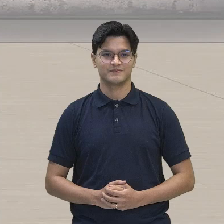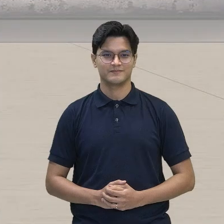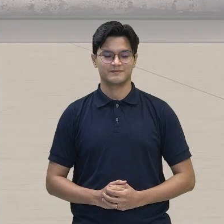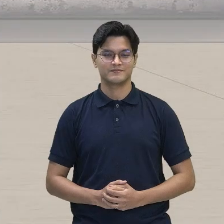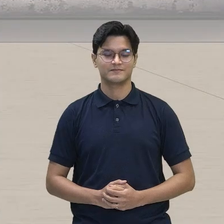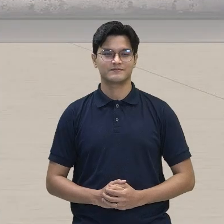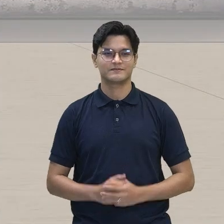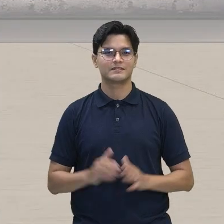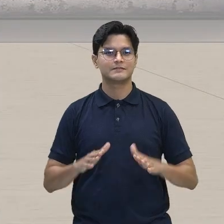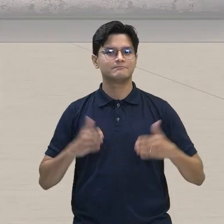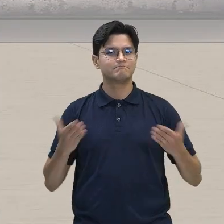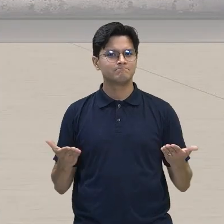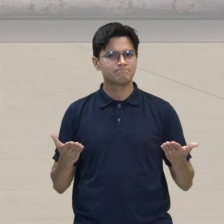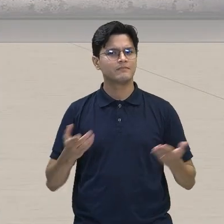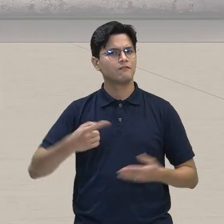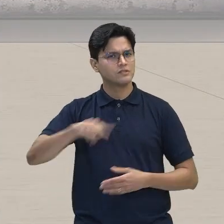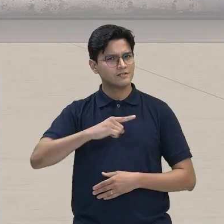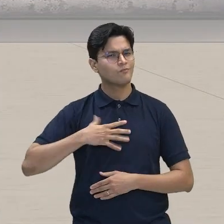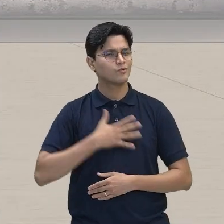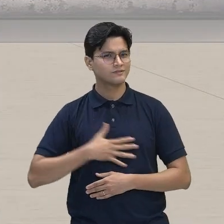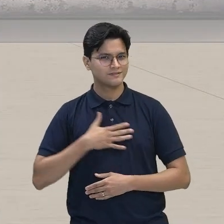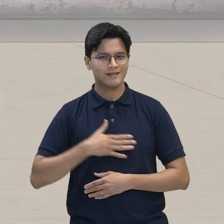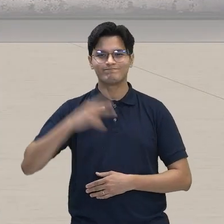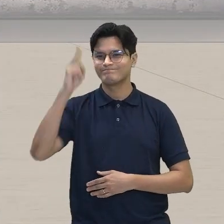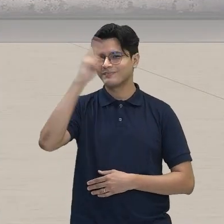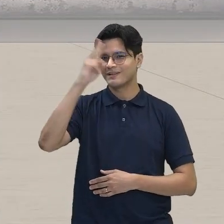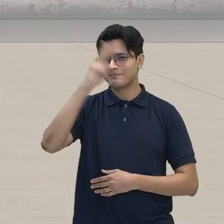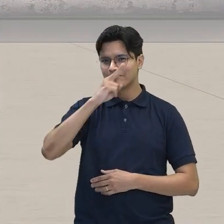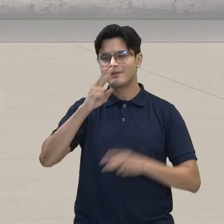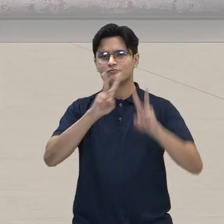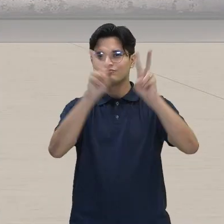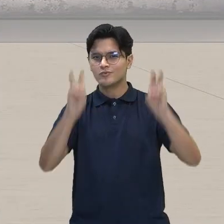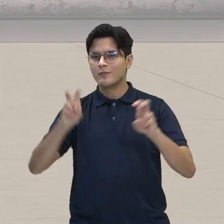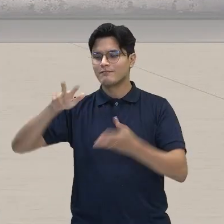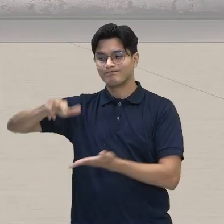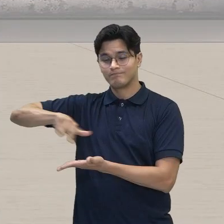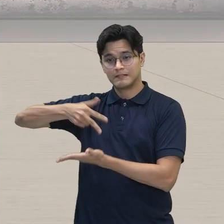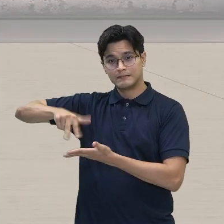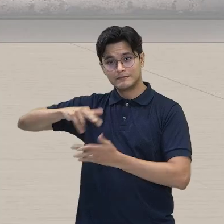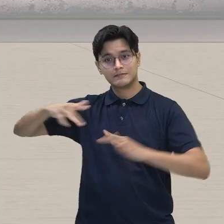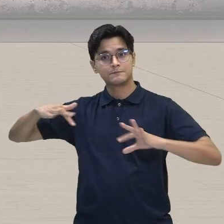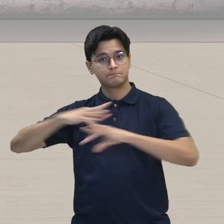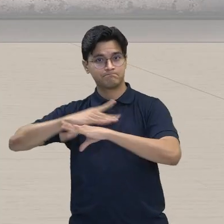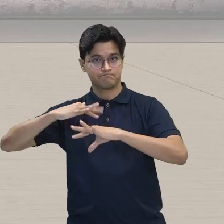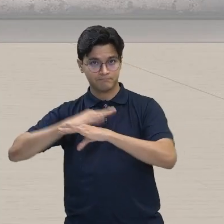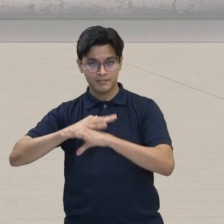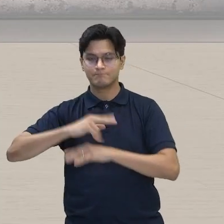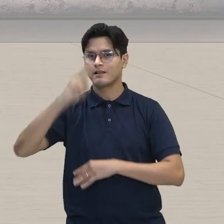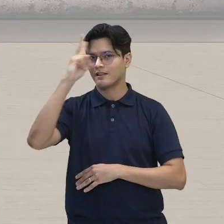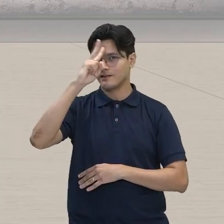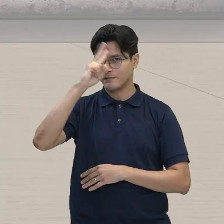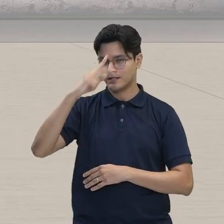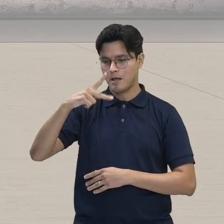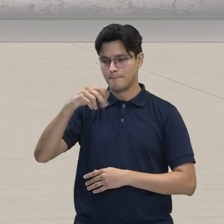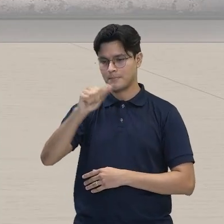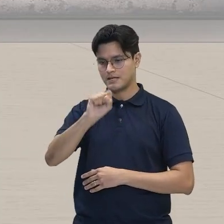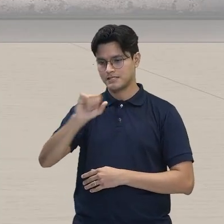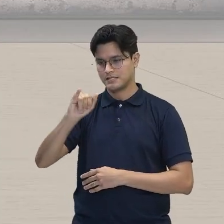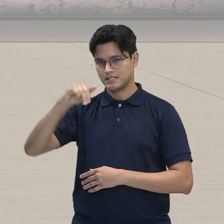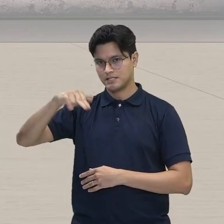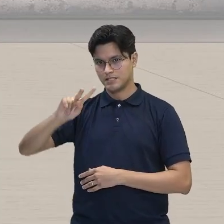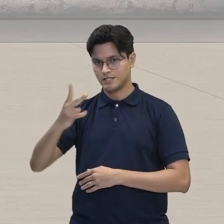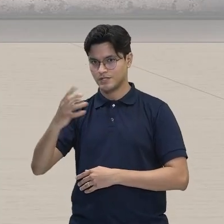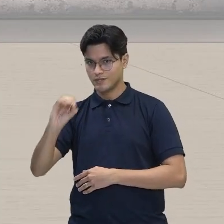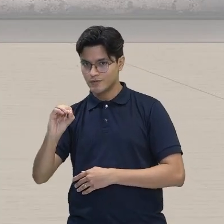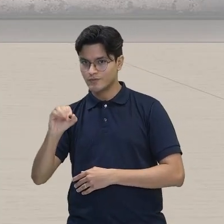Muito bem, e aí, gostaram de relembrar um pouquinho das danças urbanas? Lembrando que o passinho é uma dança que a gente